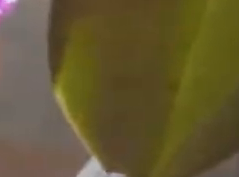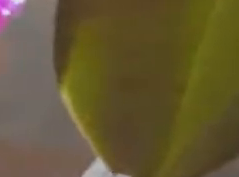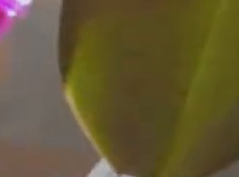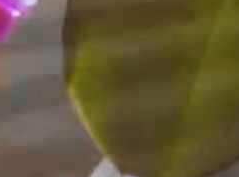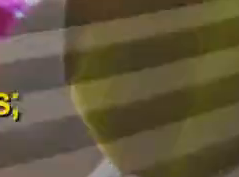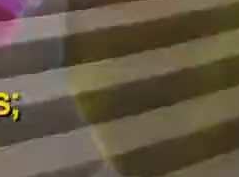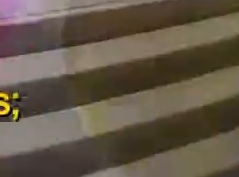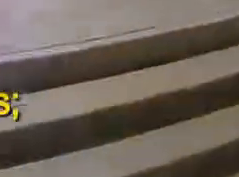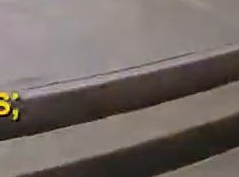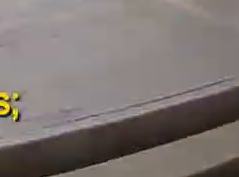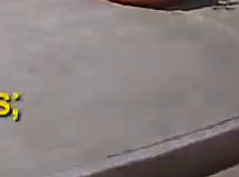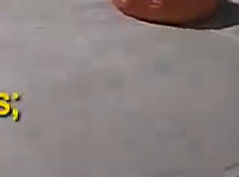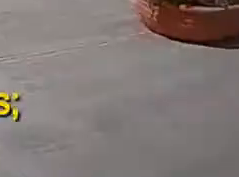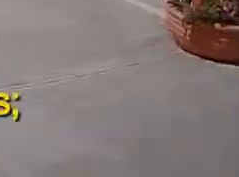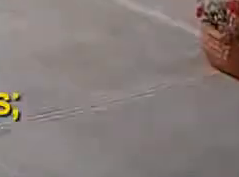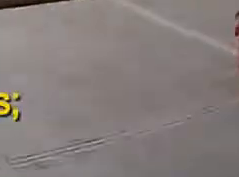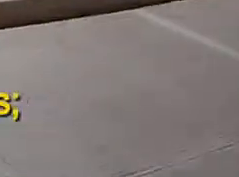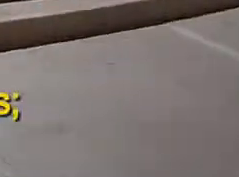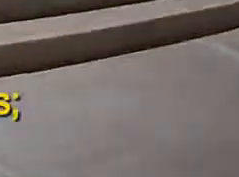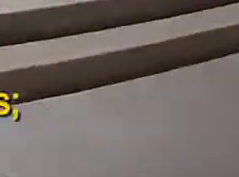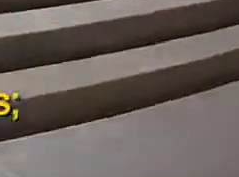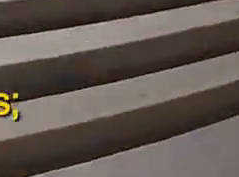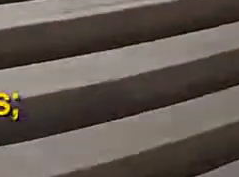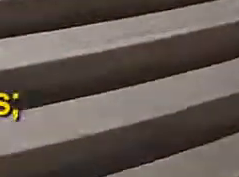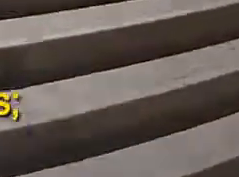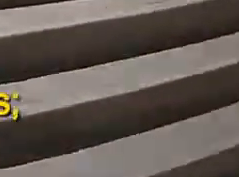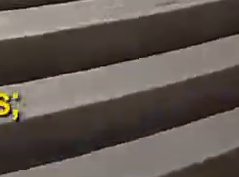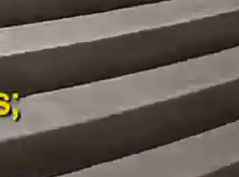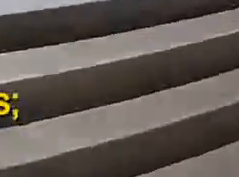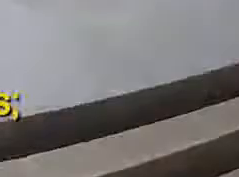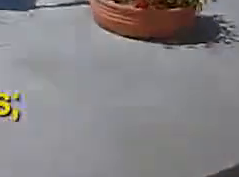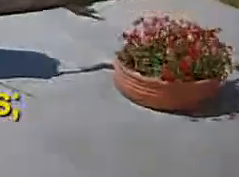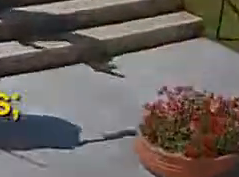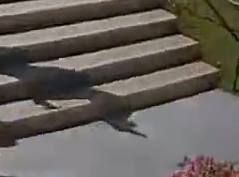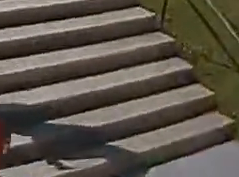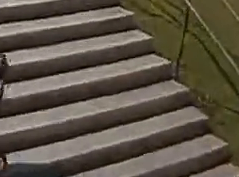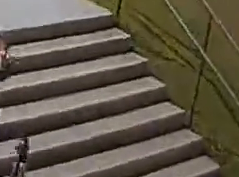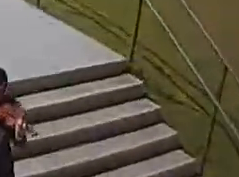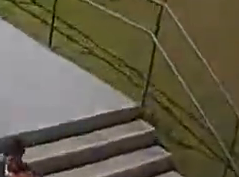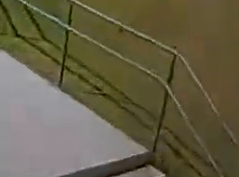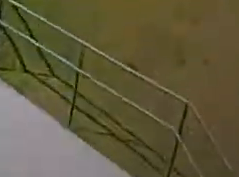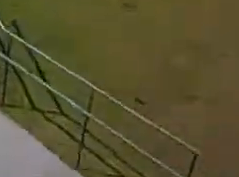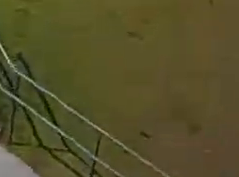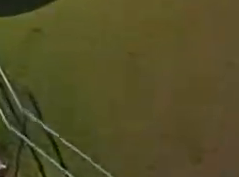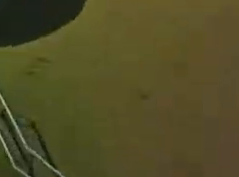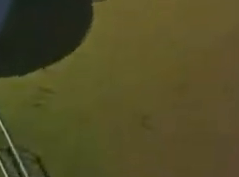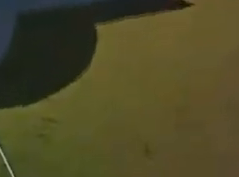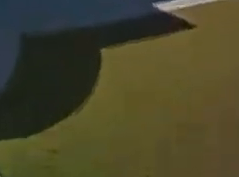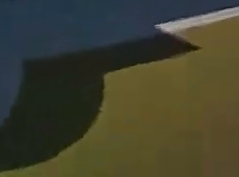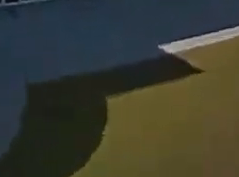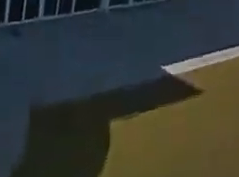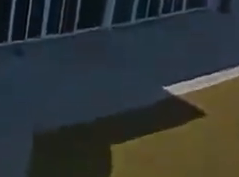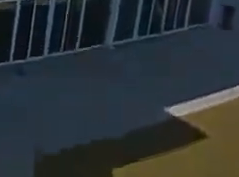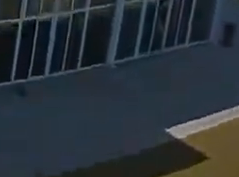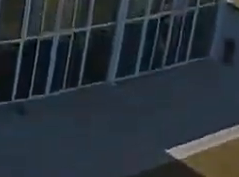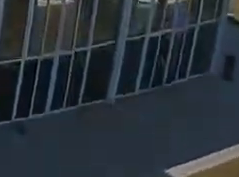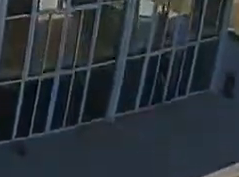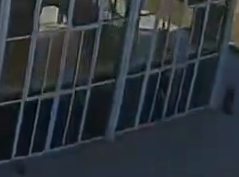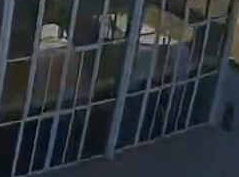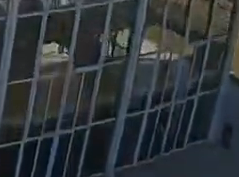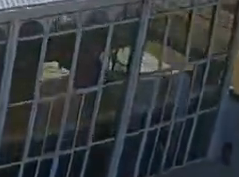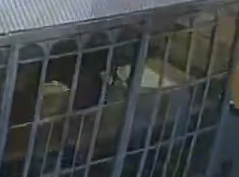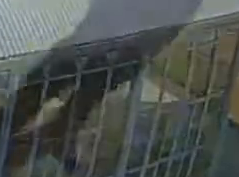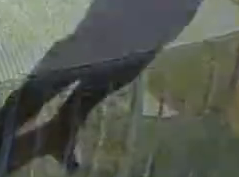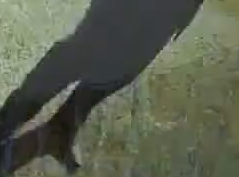vida, teus risonhos lindos campos têm mais flores. Nossos bosques têm mais